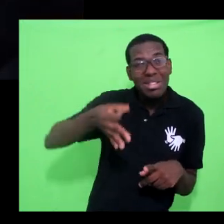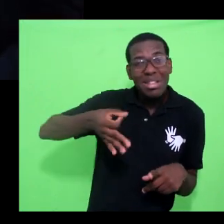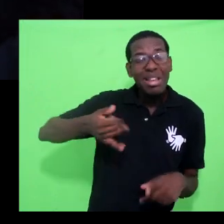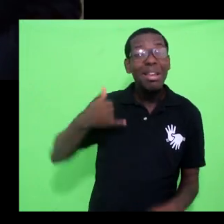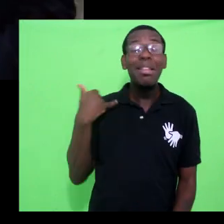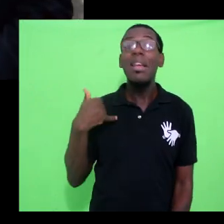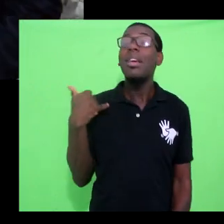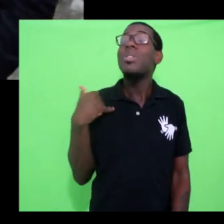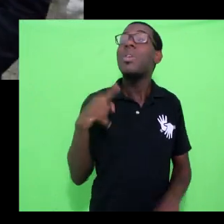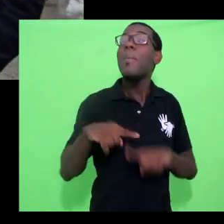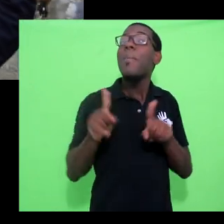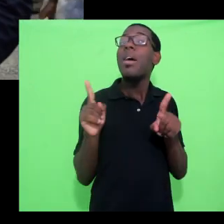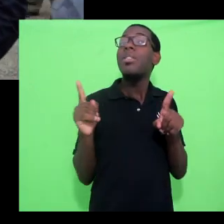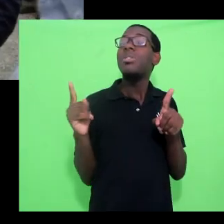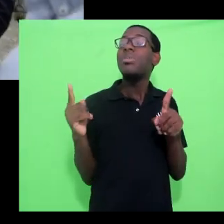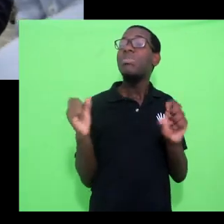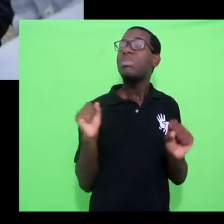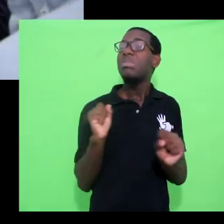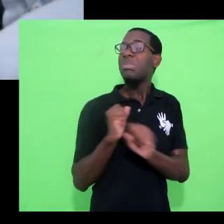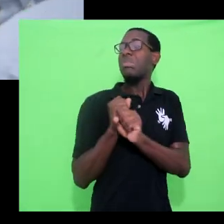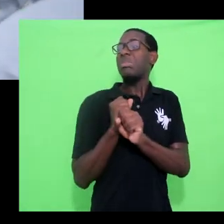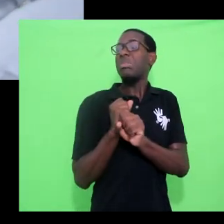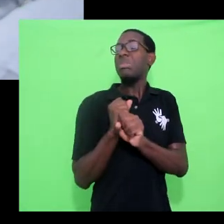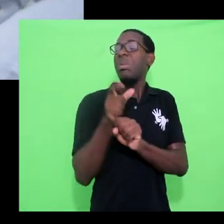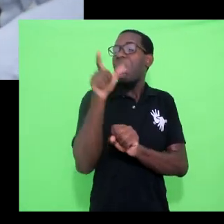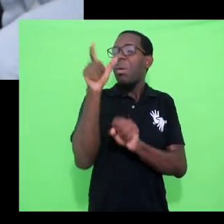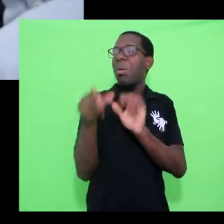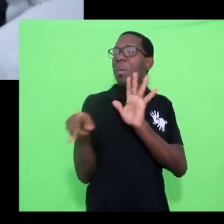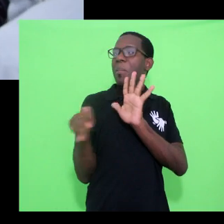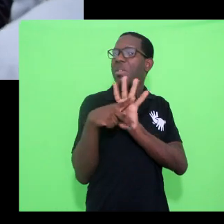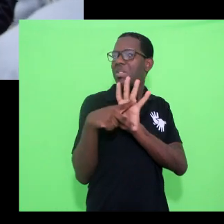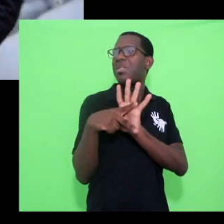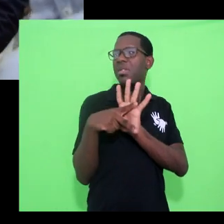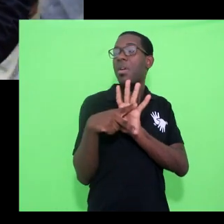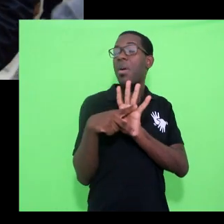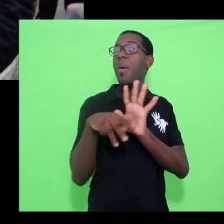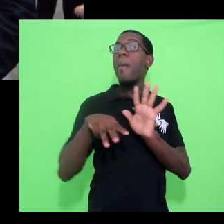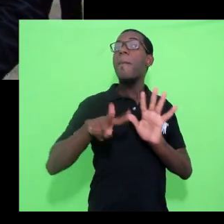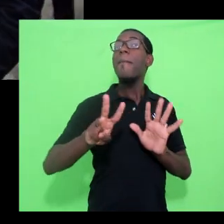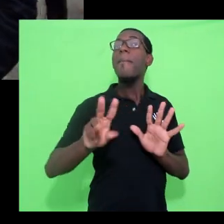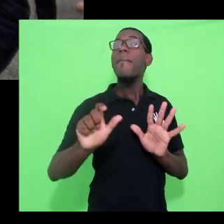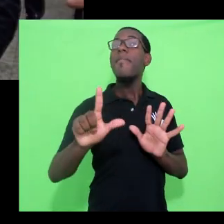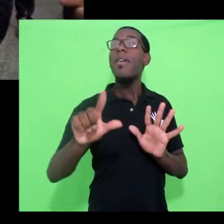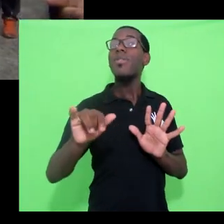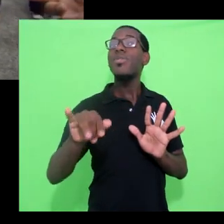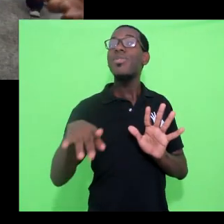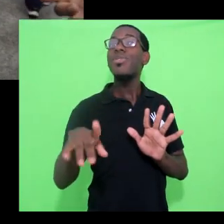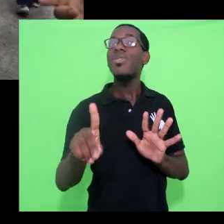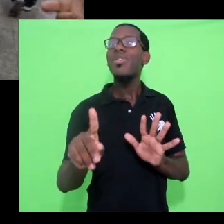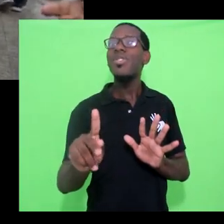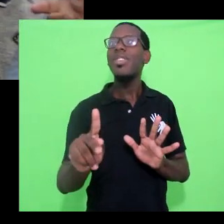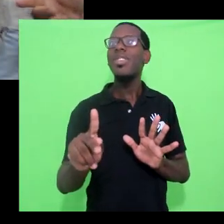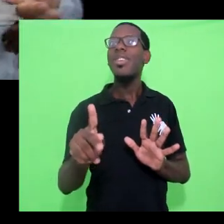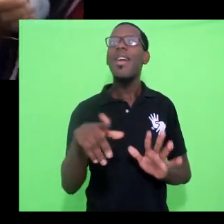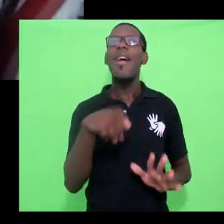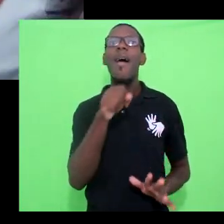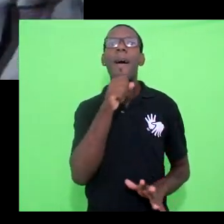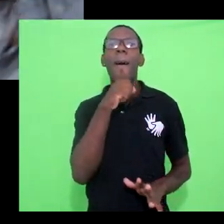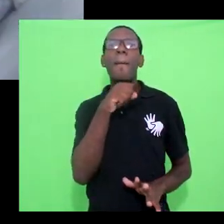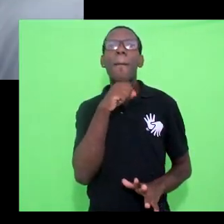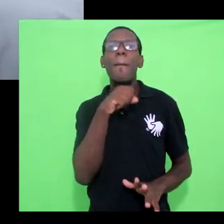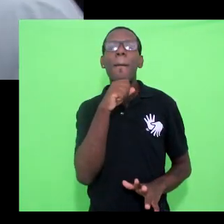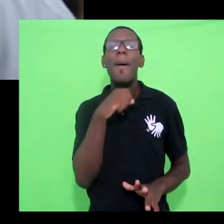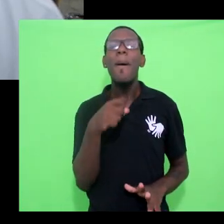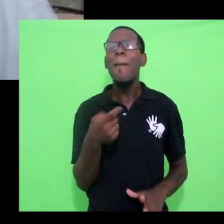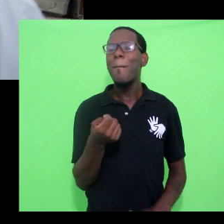questões pessoais. Mas assim, você, né, Alberto? O Valdir tinha... Ele era mais velho, agora eu acho que era pouca coisa mais velho.